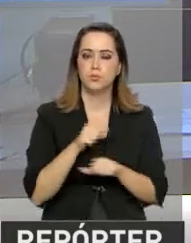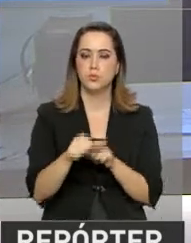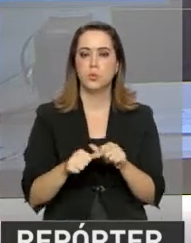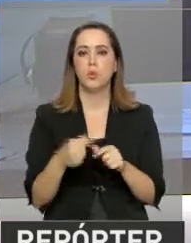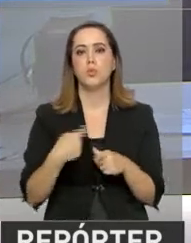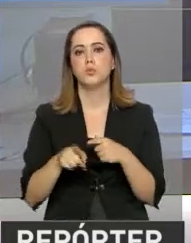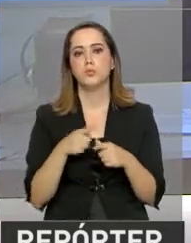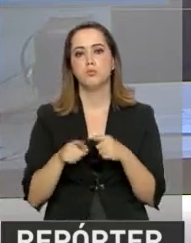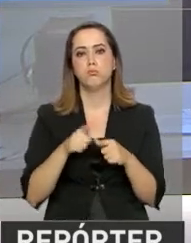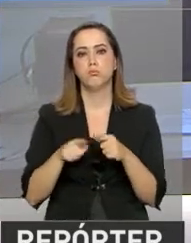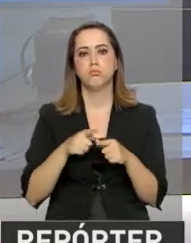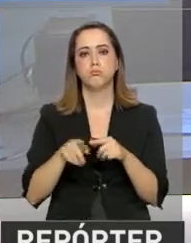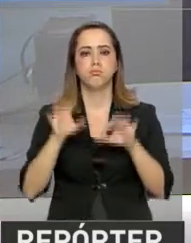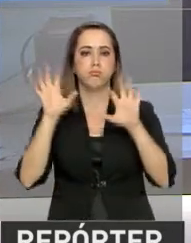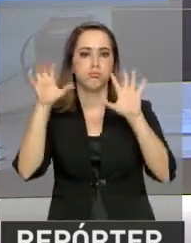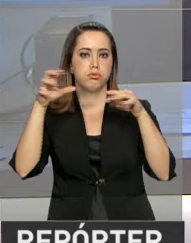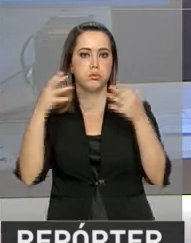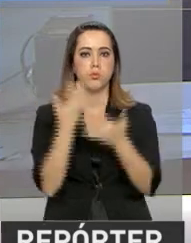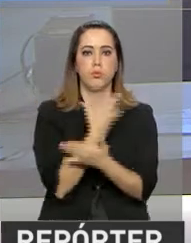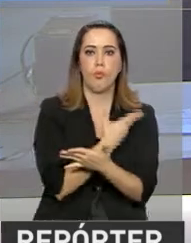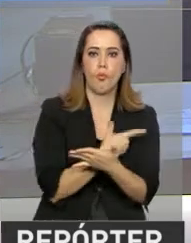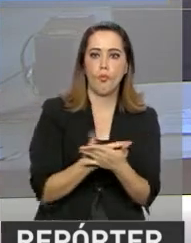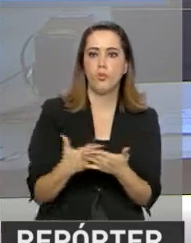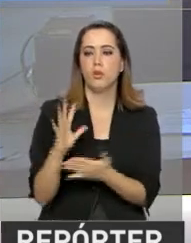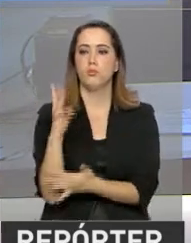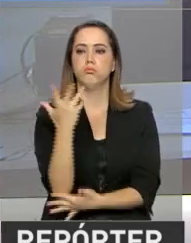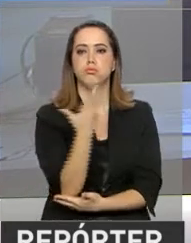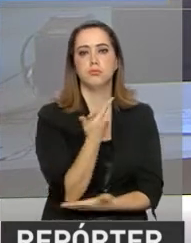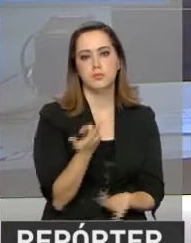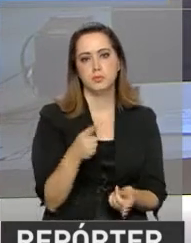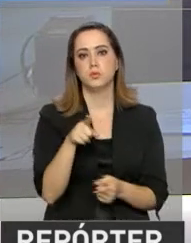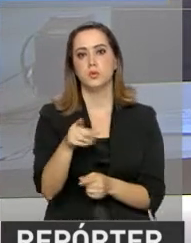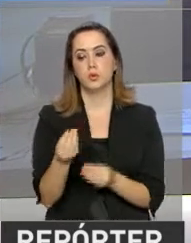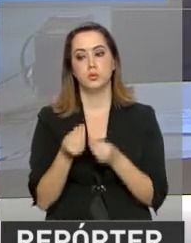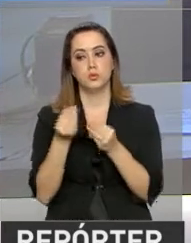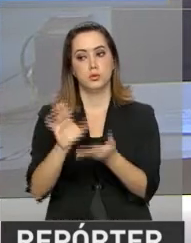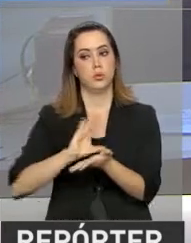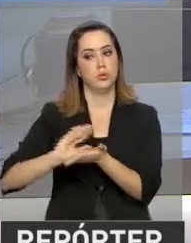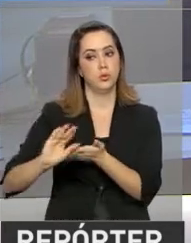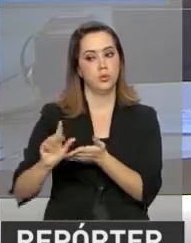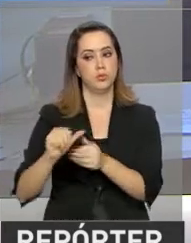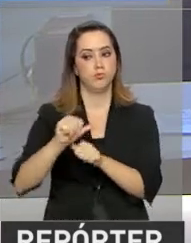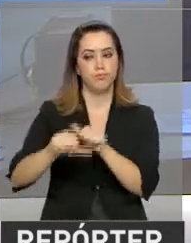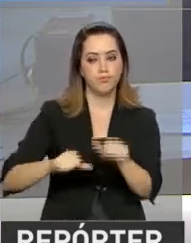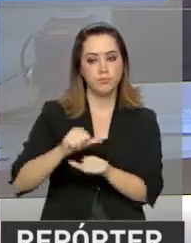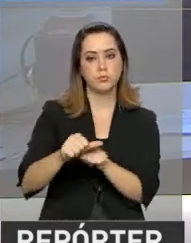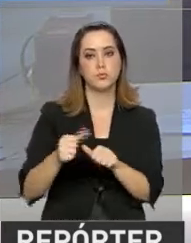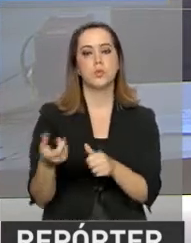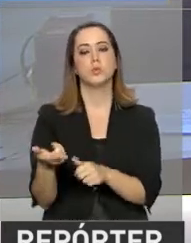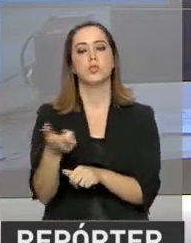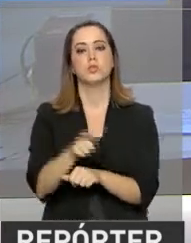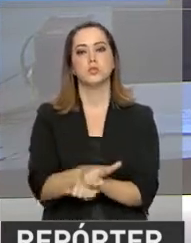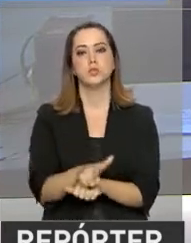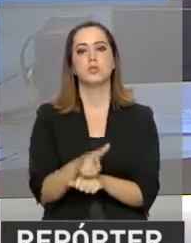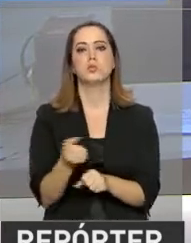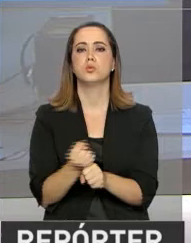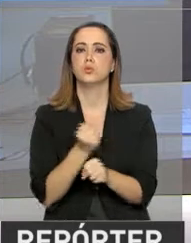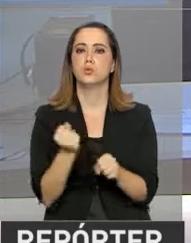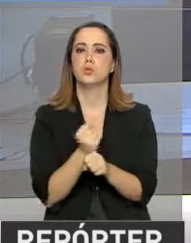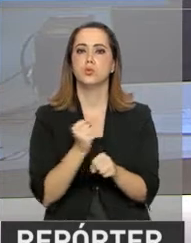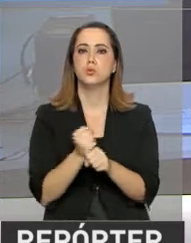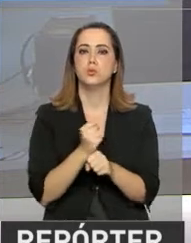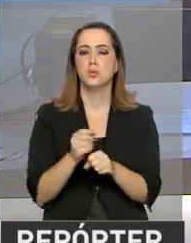desastres naturais no ano passado. O repasse da Secretaria Nacional de Proteção e Defesa Civil será usado para a recuperação de